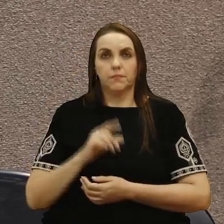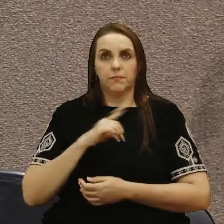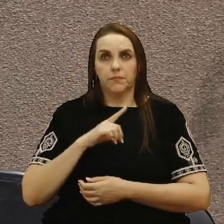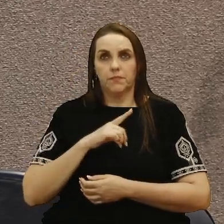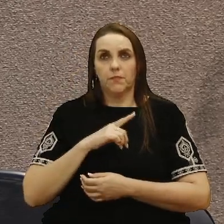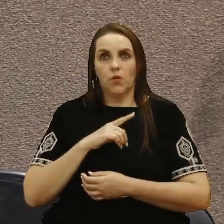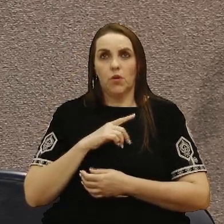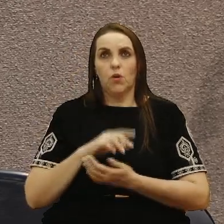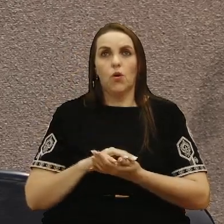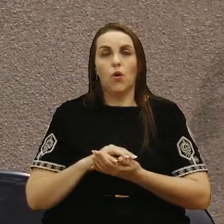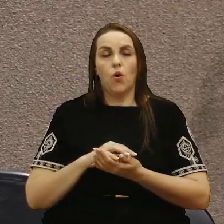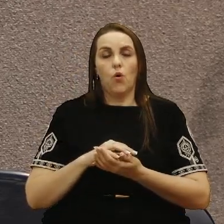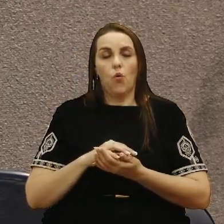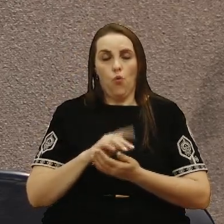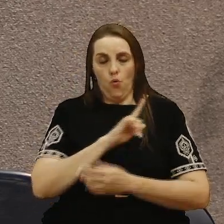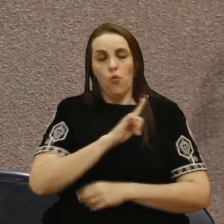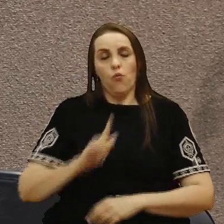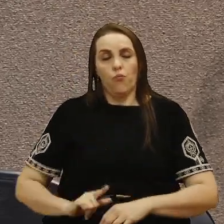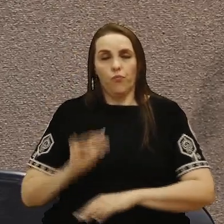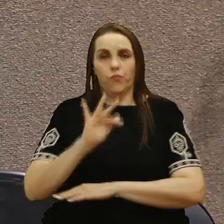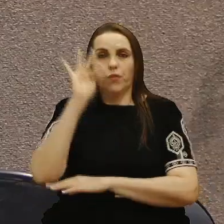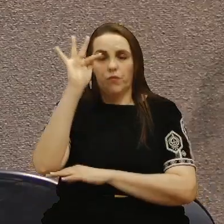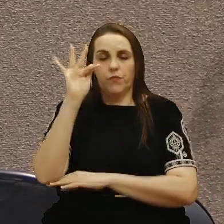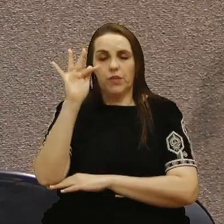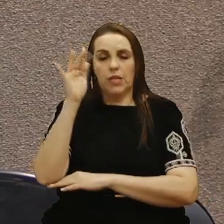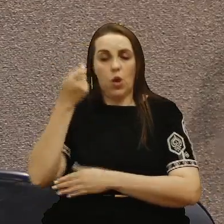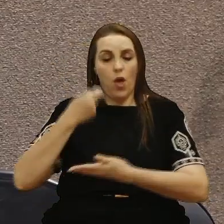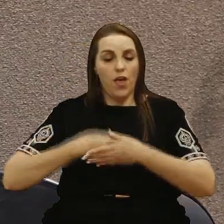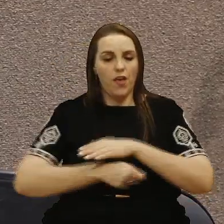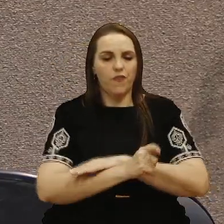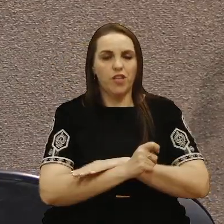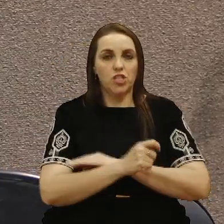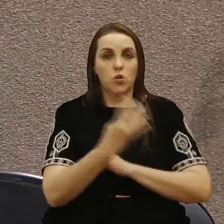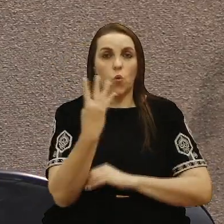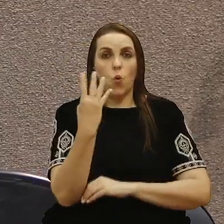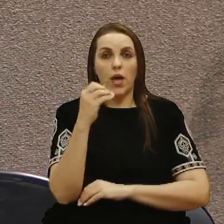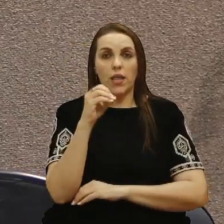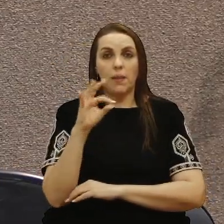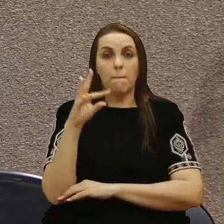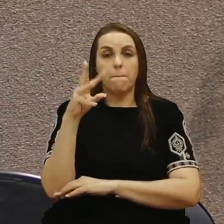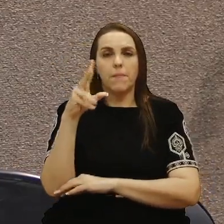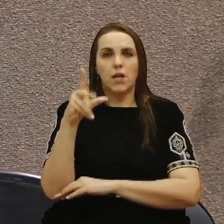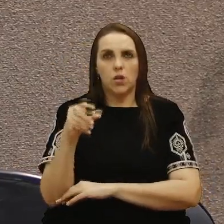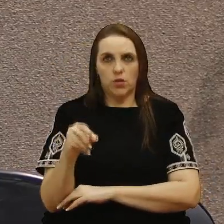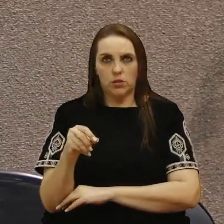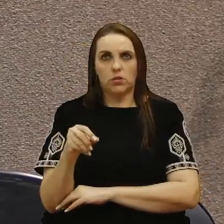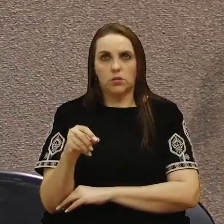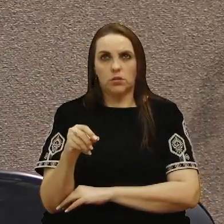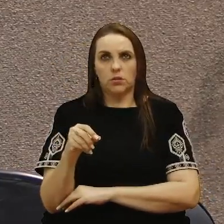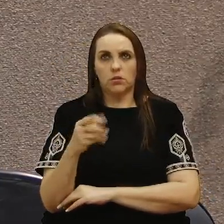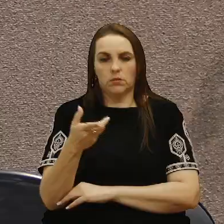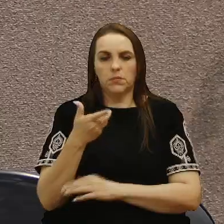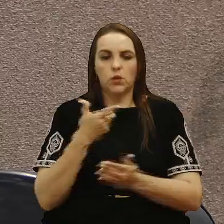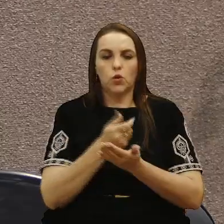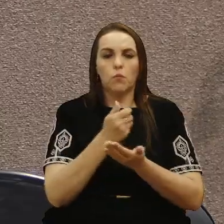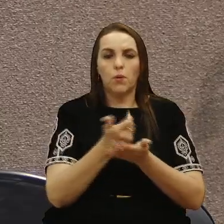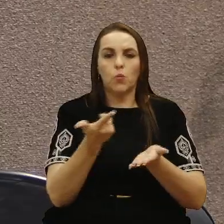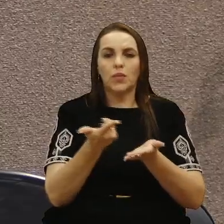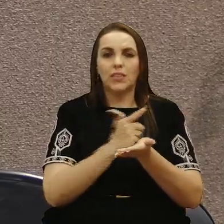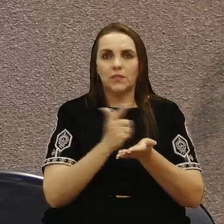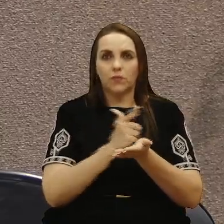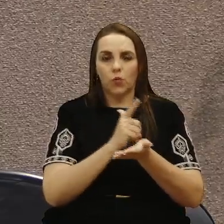federal deixou de investir 40 milhões para adquirir estes livros